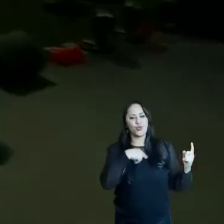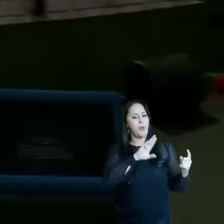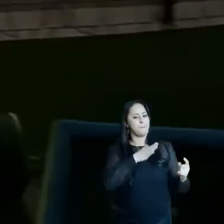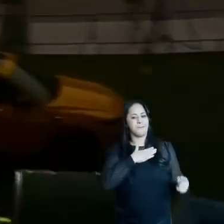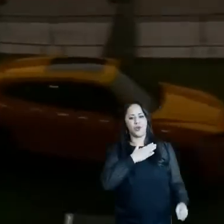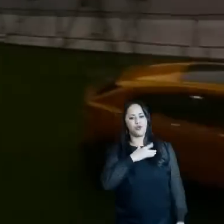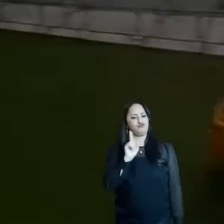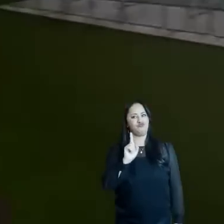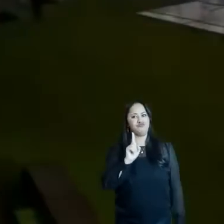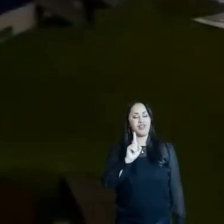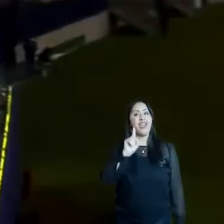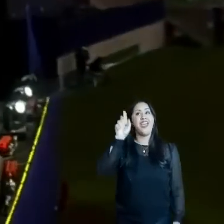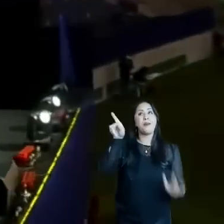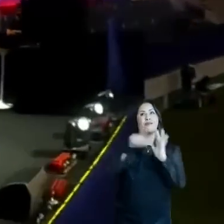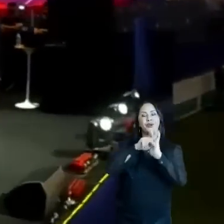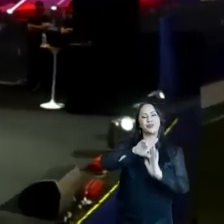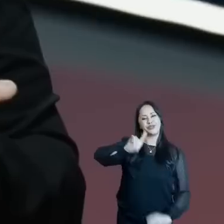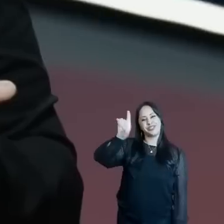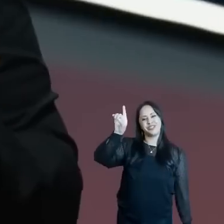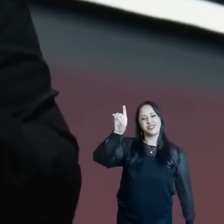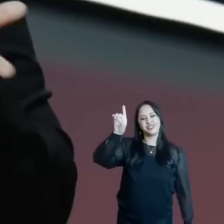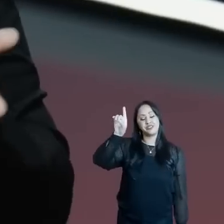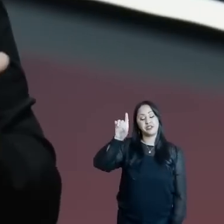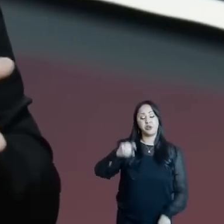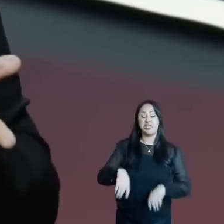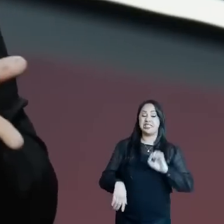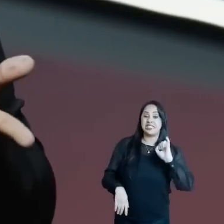Deus. E se o sonho é de Deus,